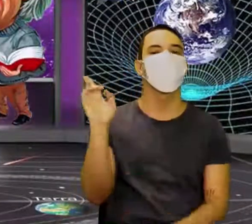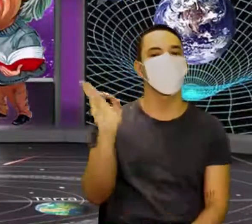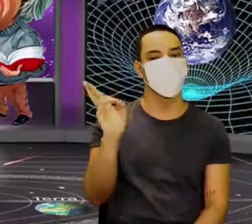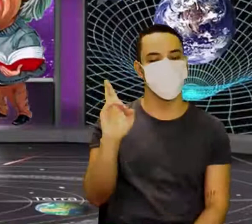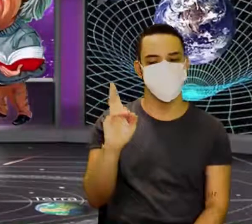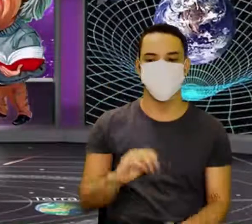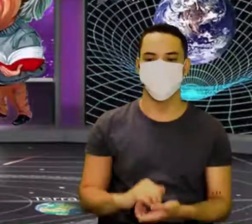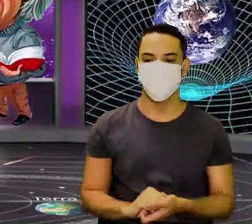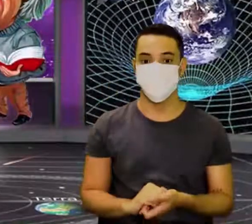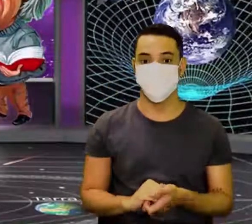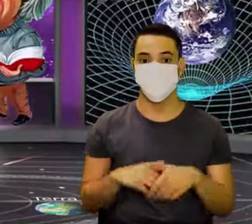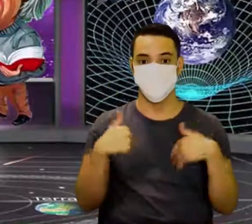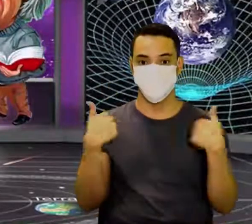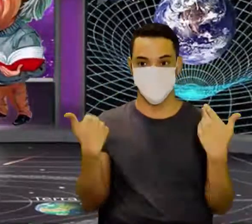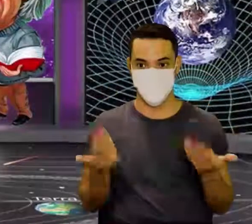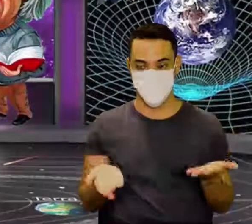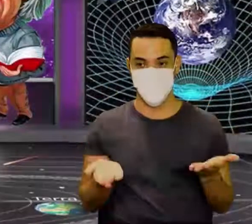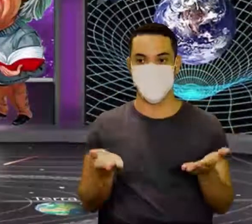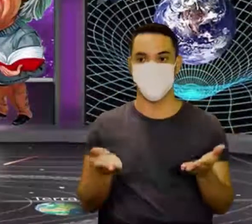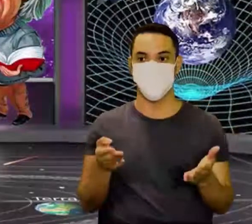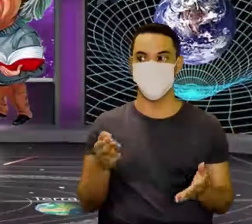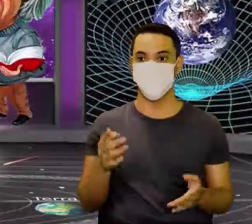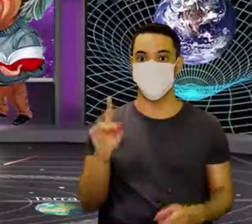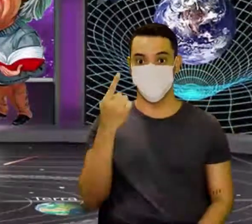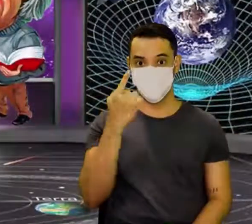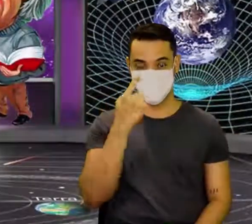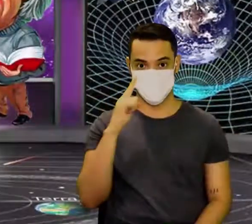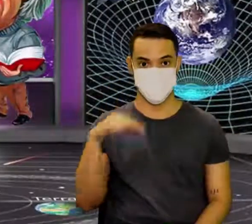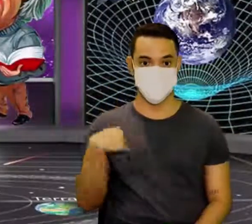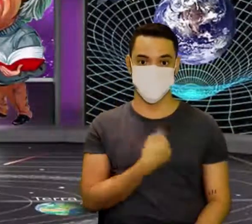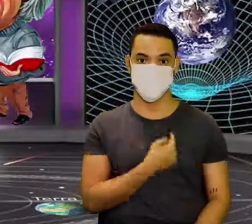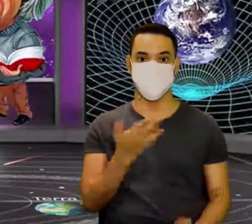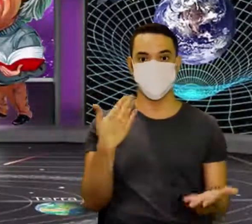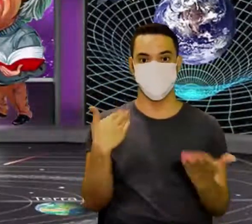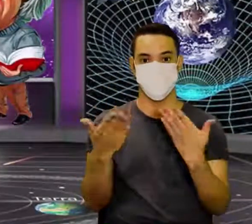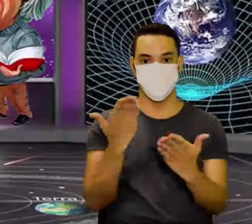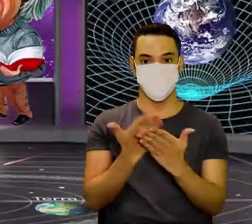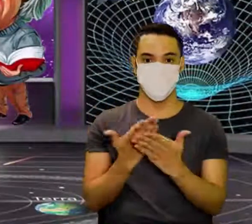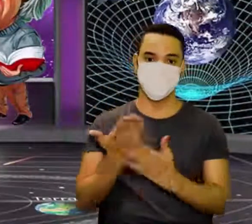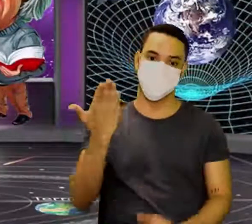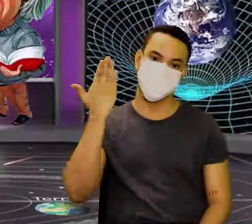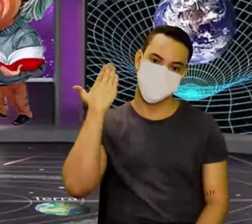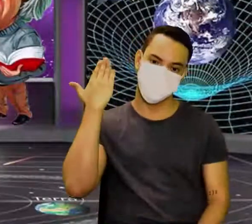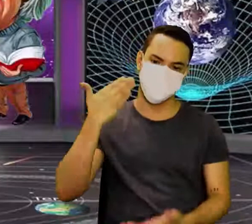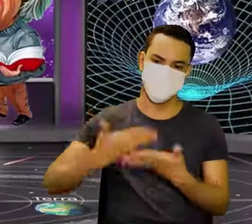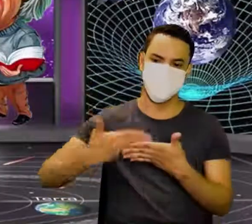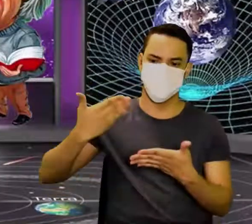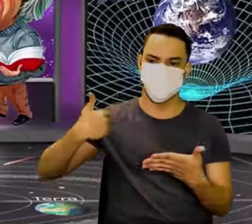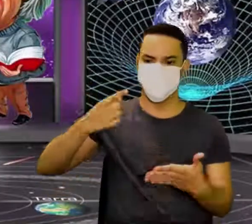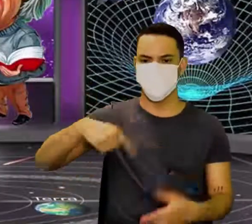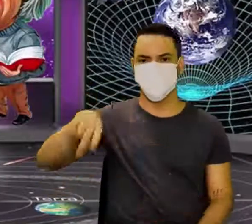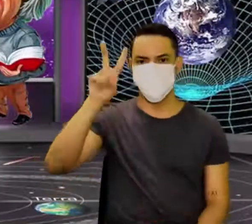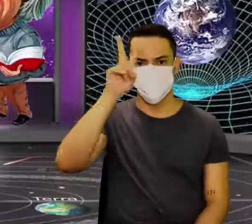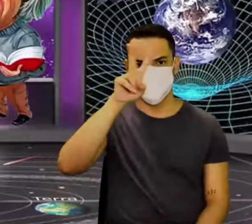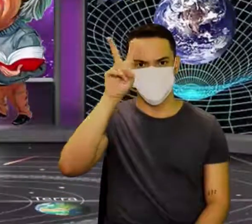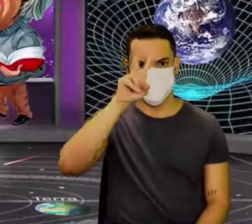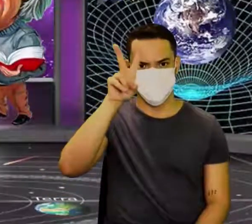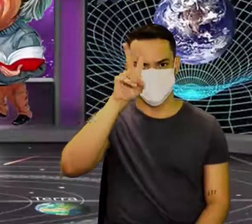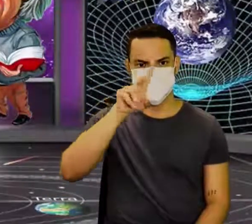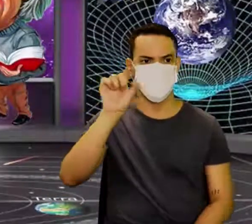bom? Galerinha, olha só, nós estávamos conversando em aulas passadas, quem lembra o que nós estávamos